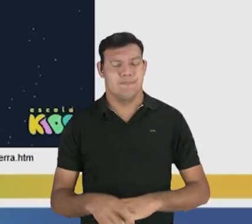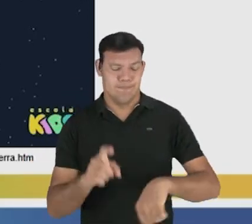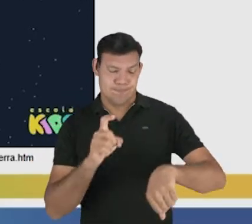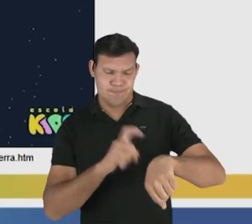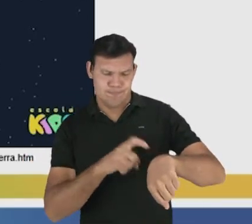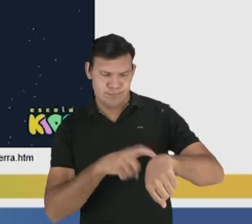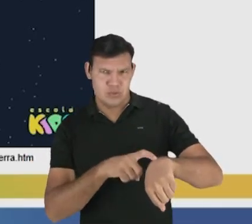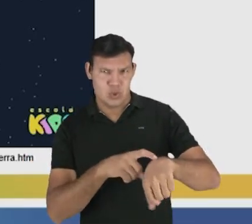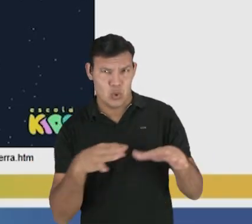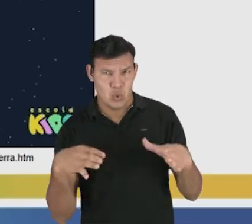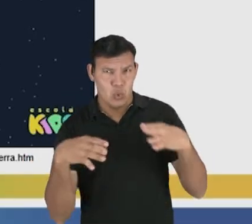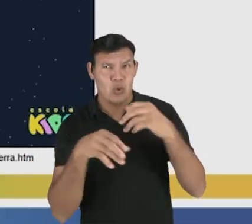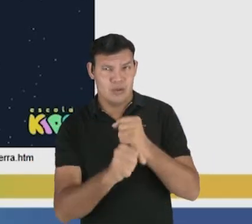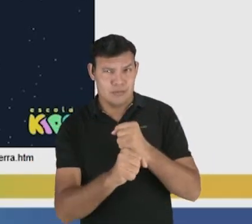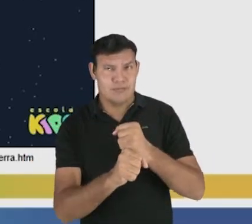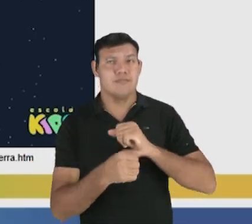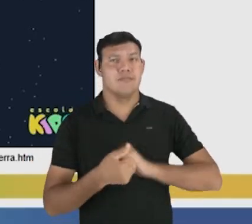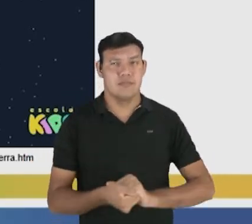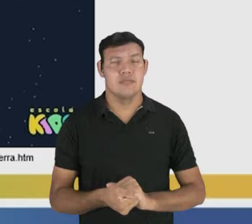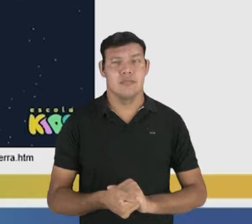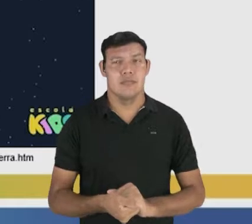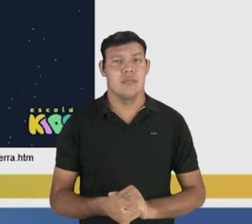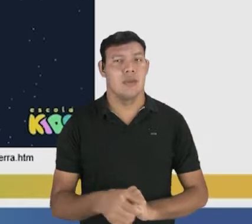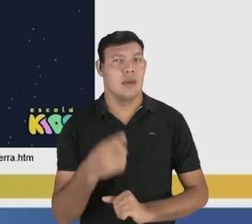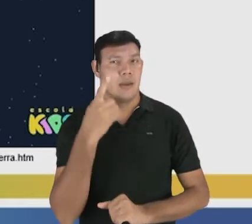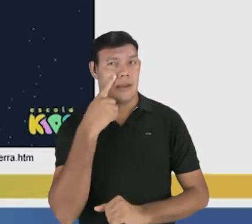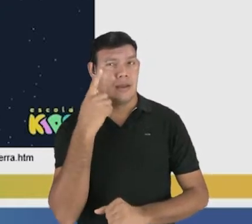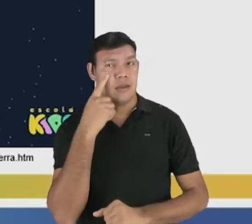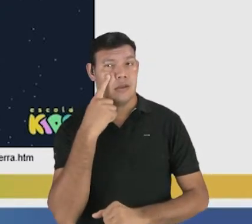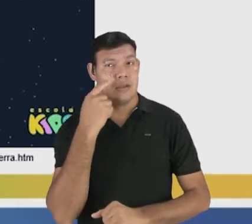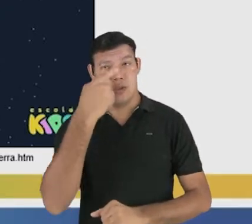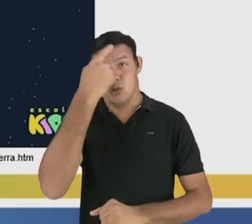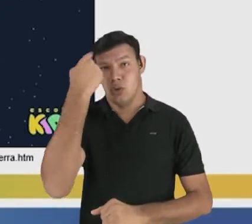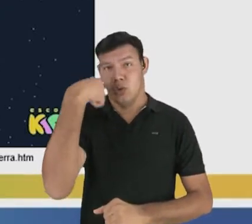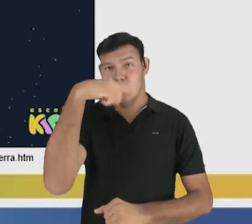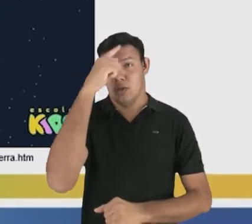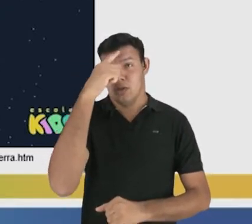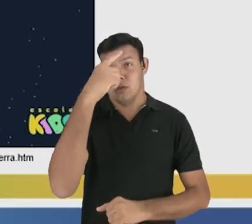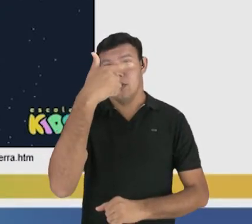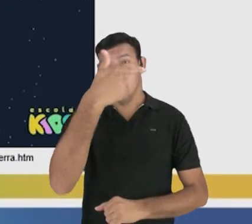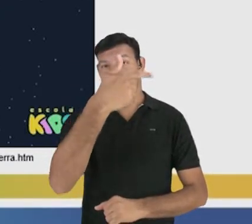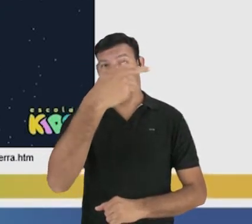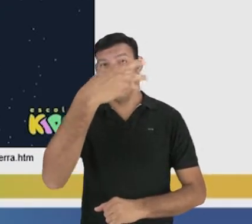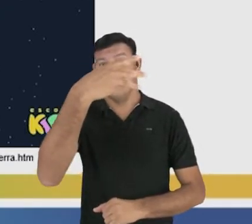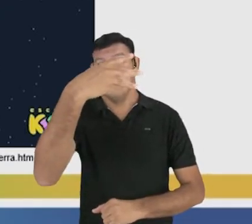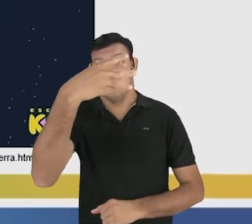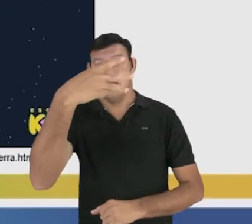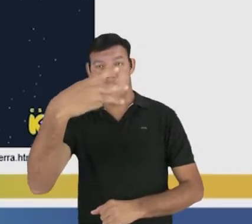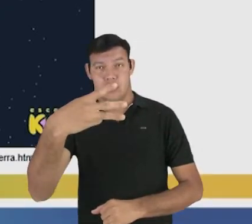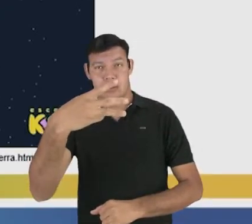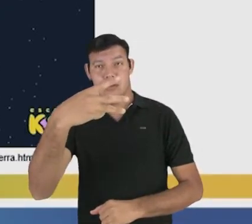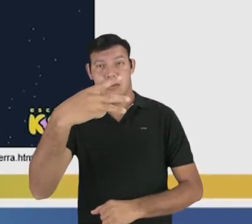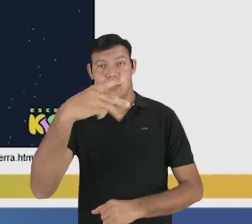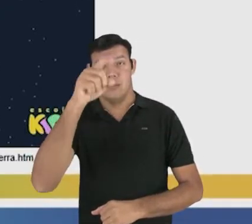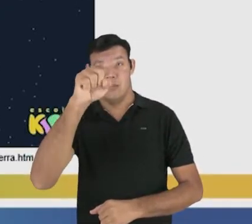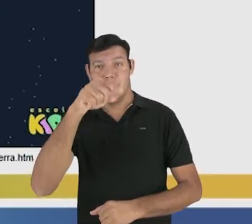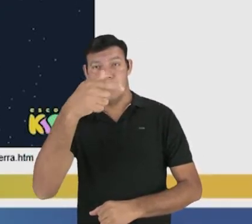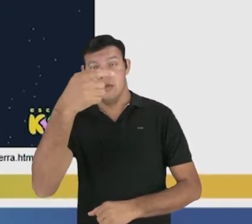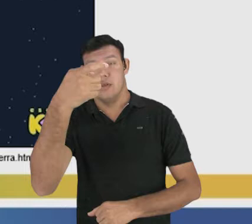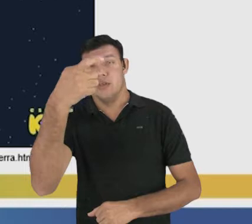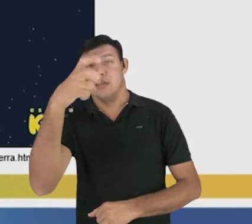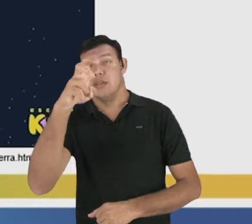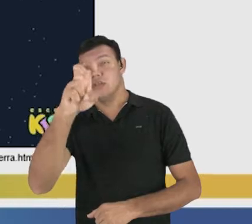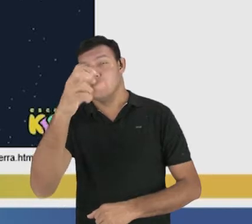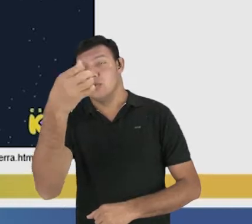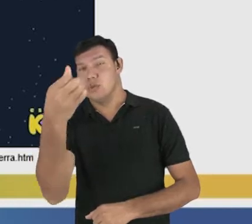contabilizar certinho quanto tempo dura, na verdade a gente veria que só dura 23 horas e 56 minutos. E é graças